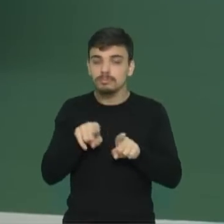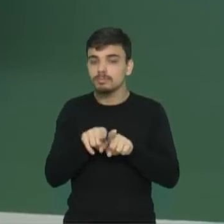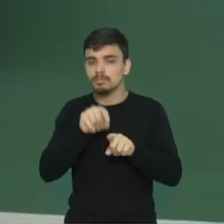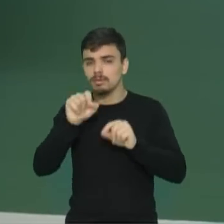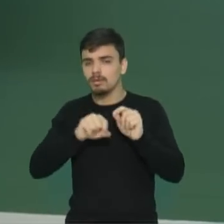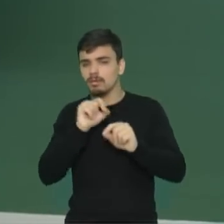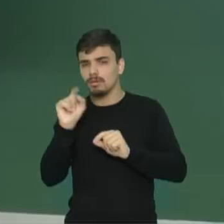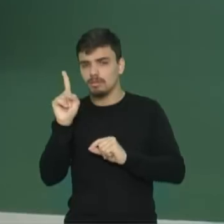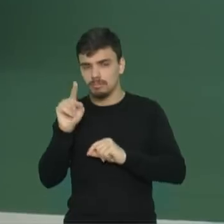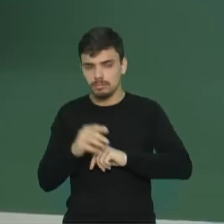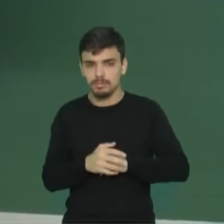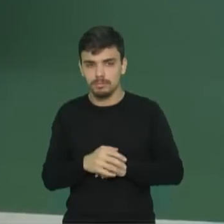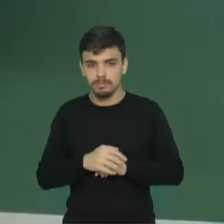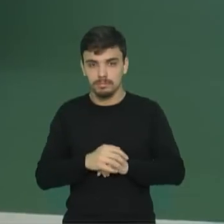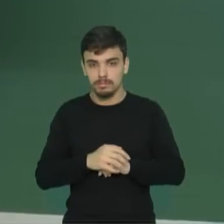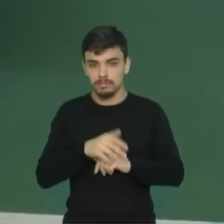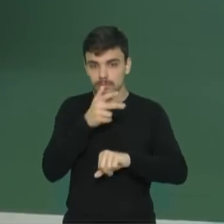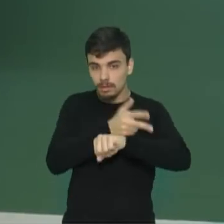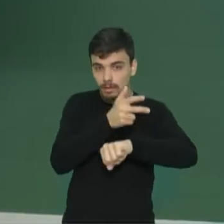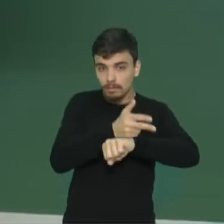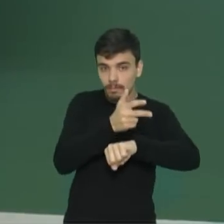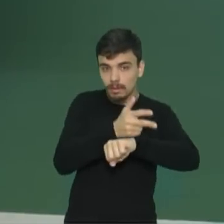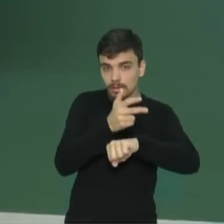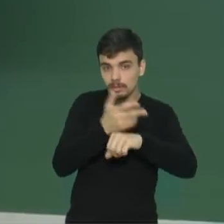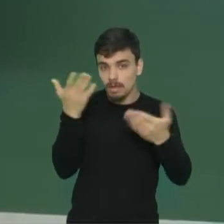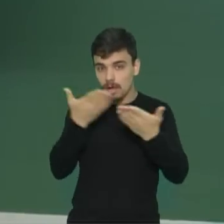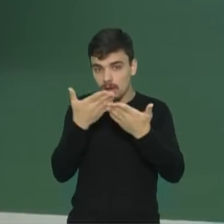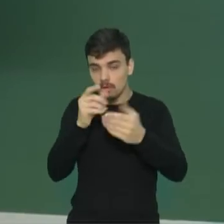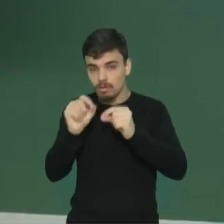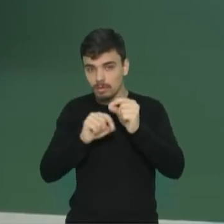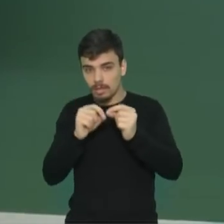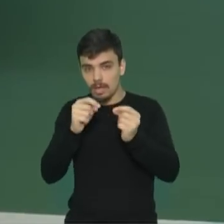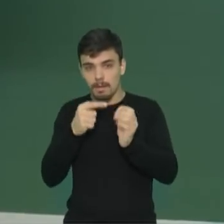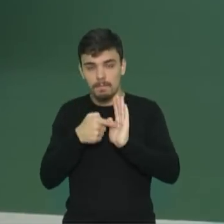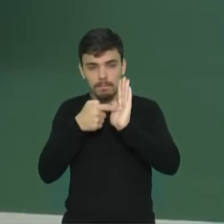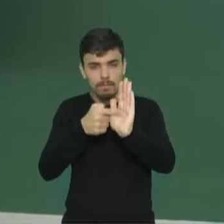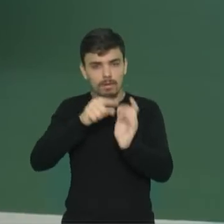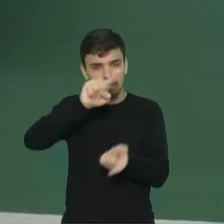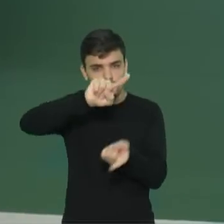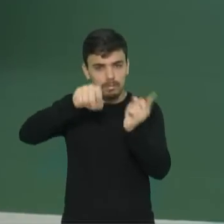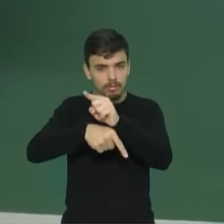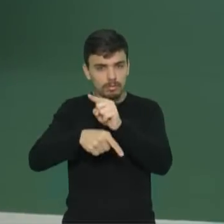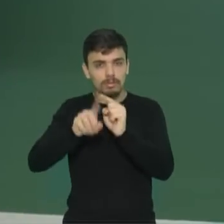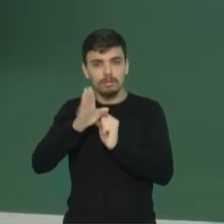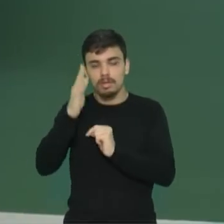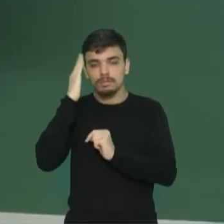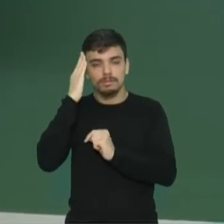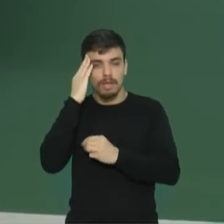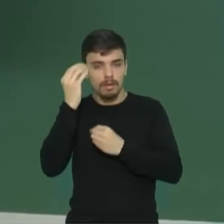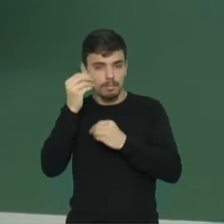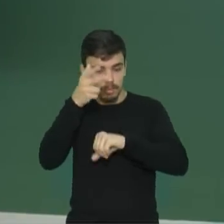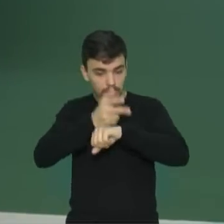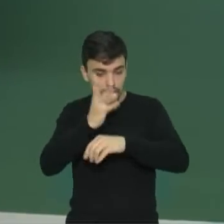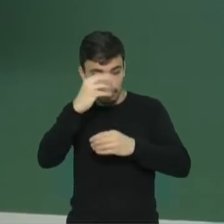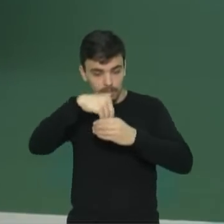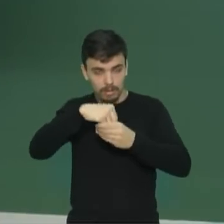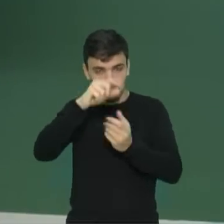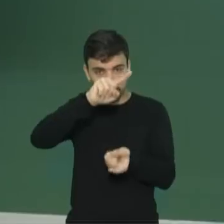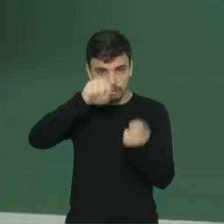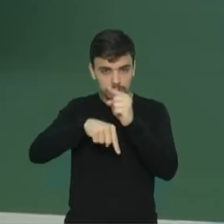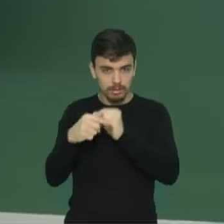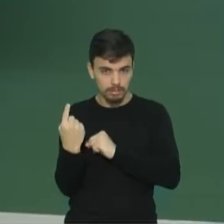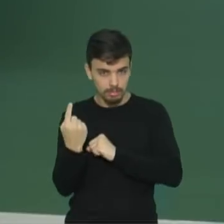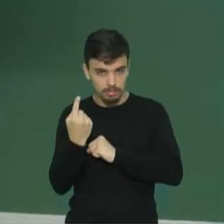sensor, a minha imagem e do Cadu, estão aparecendo invertidas, mas o próprio sensor já sabe disso e gira